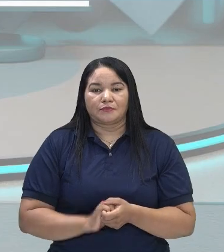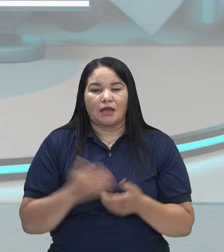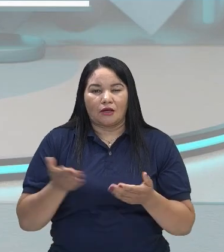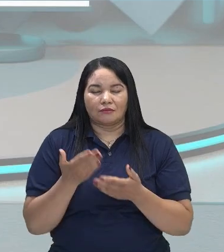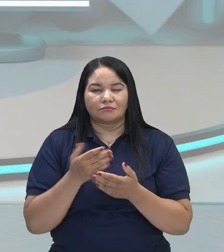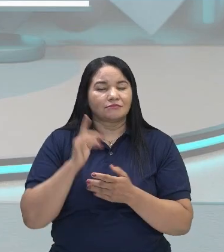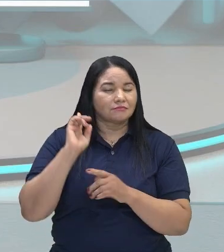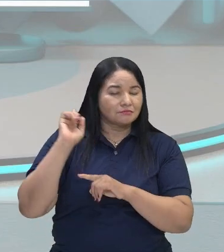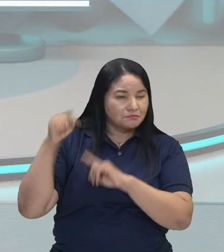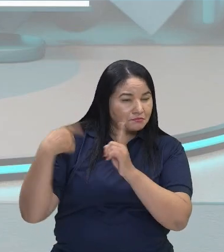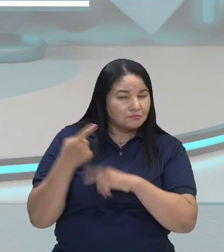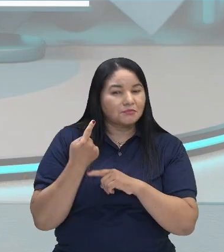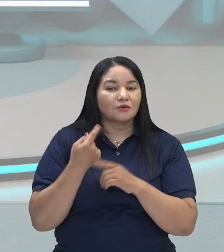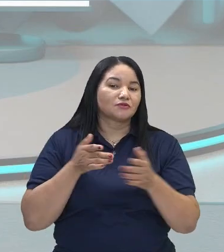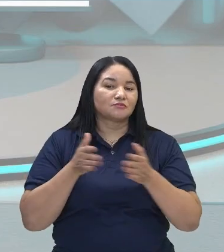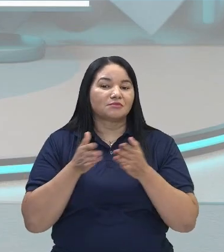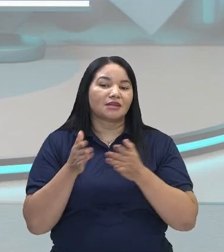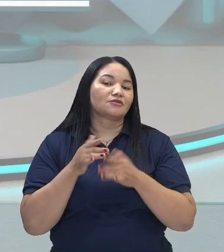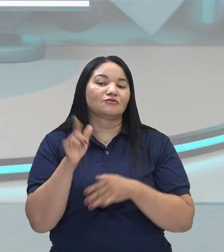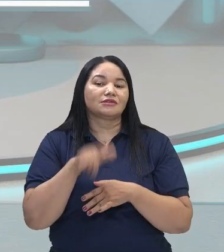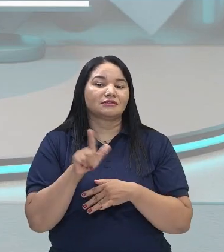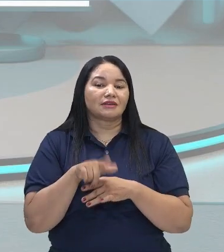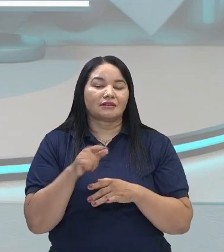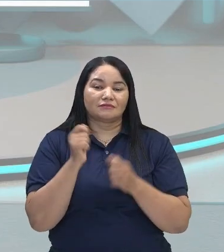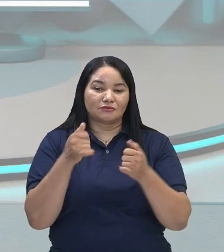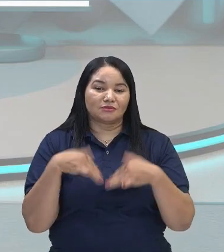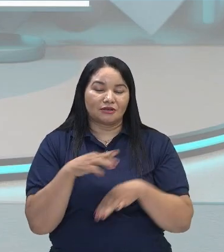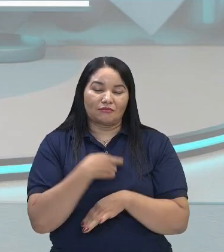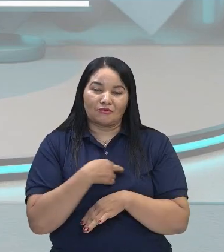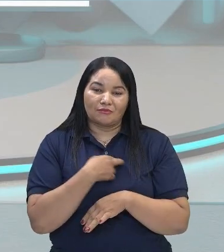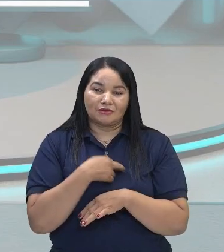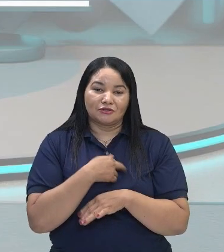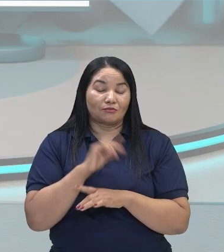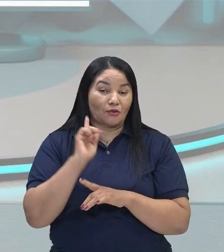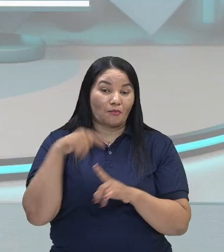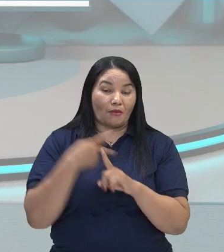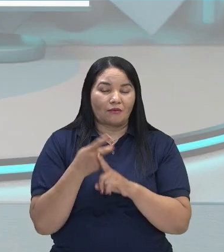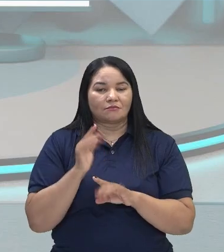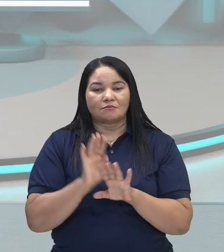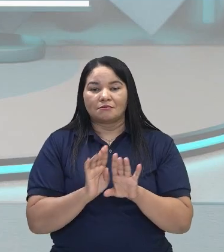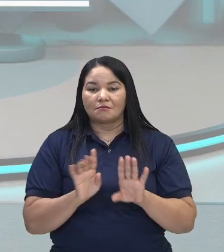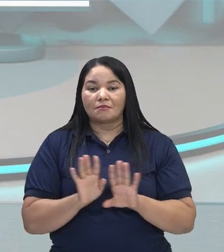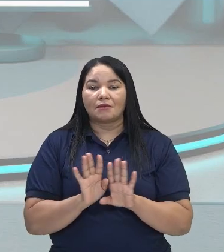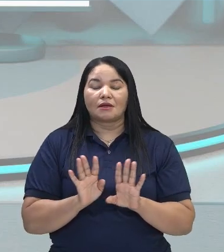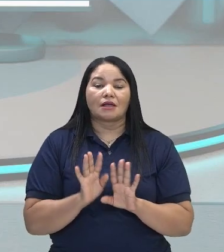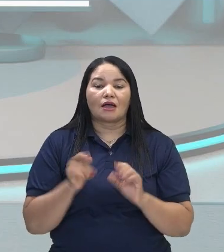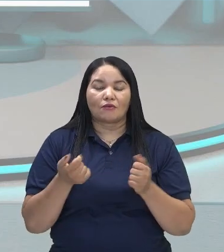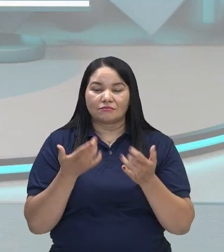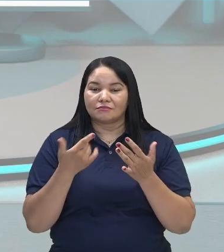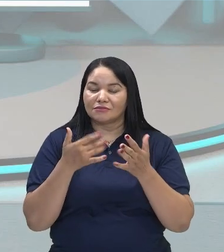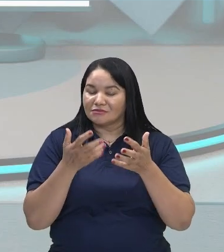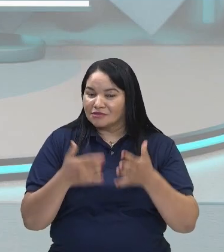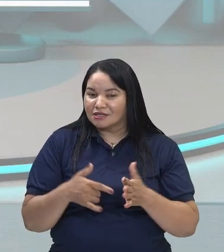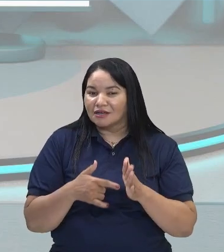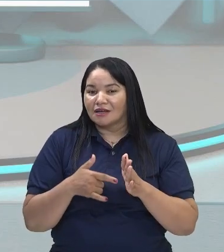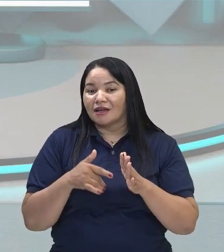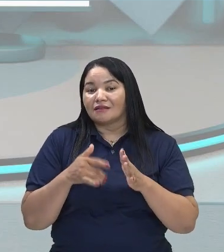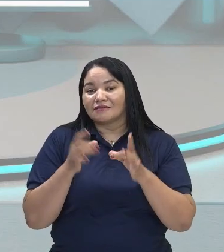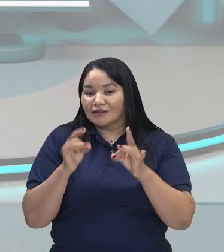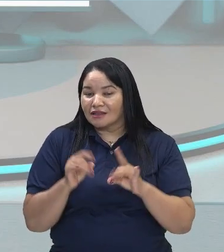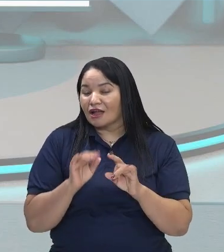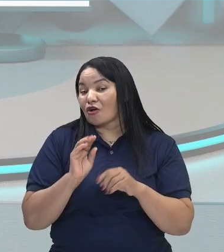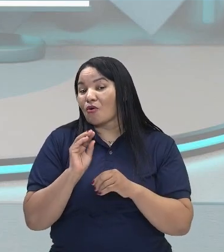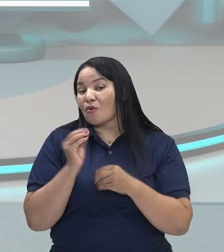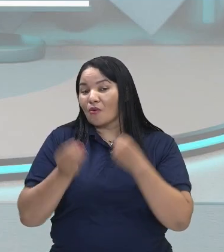no próximo período literário, que será o romantismo. Então, nós vemos que já há uma prévia de como será o